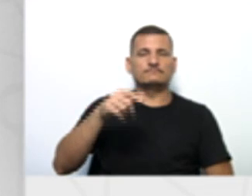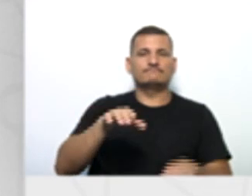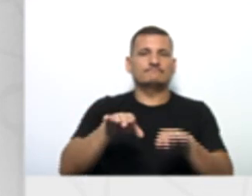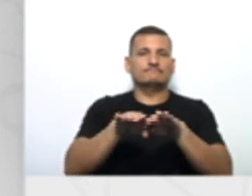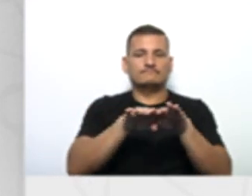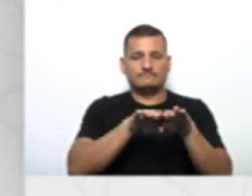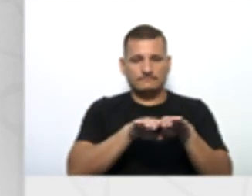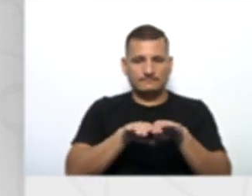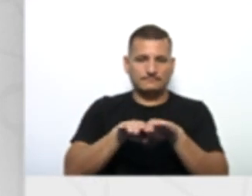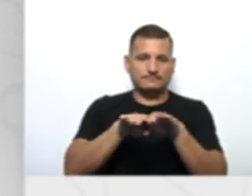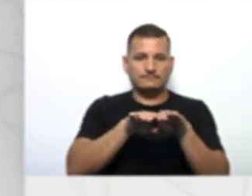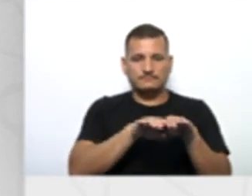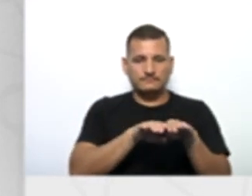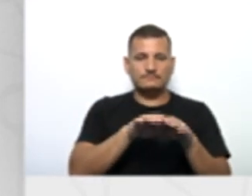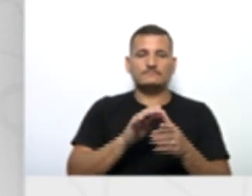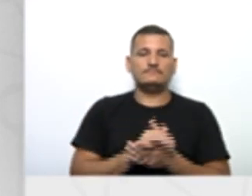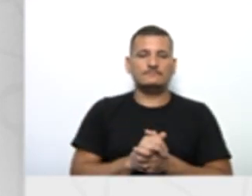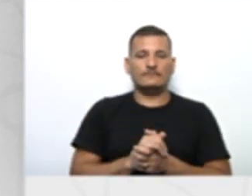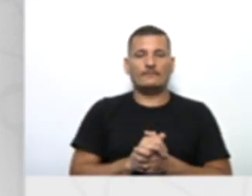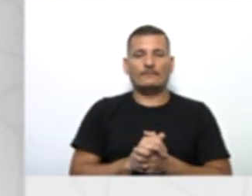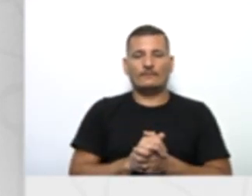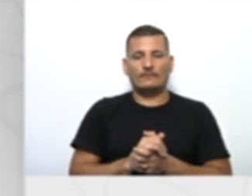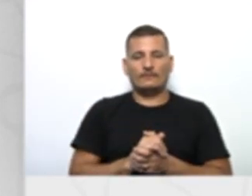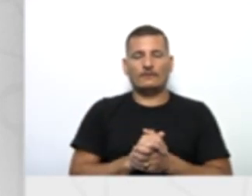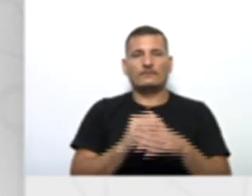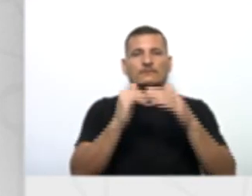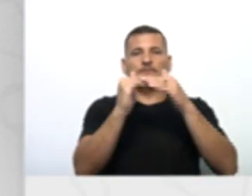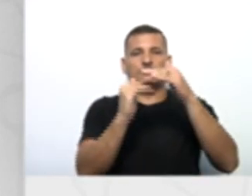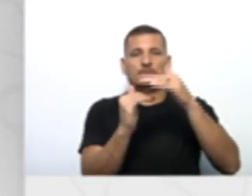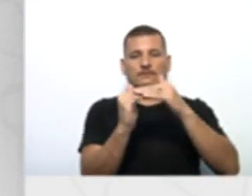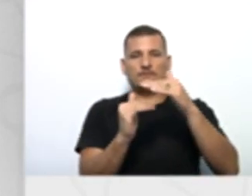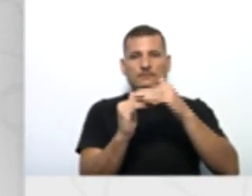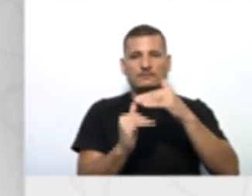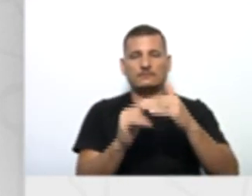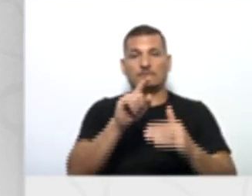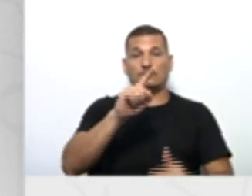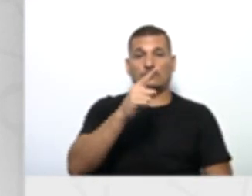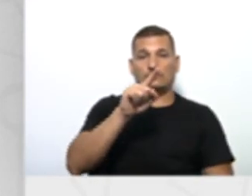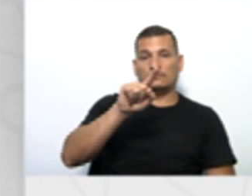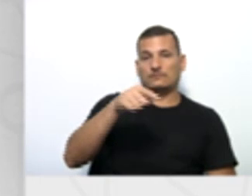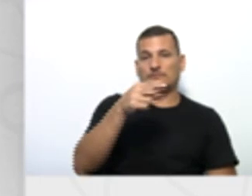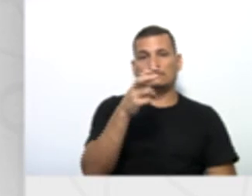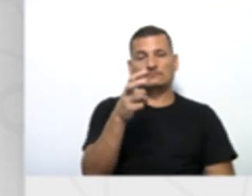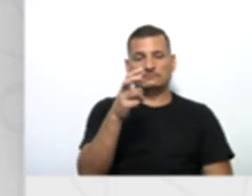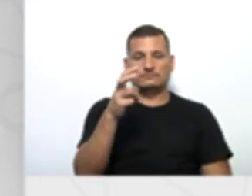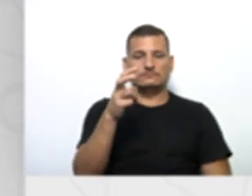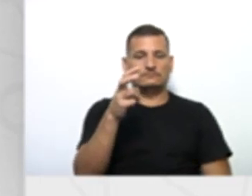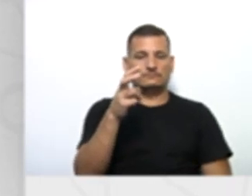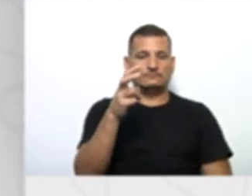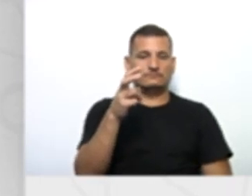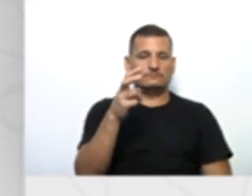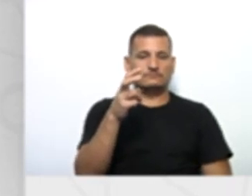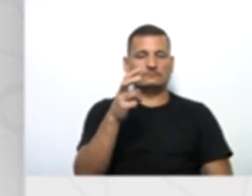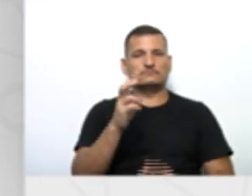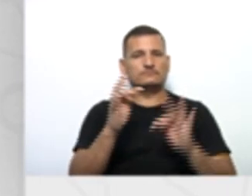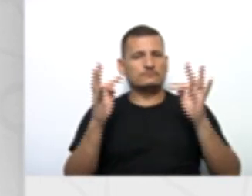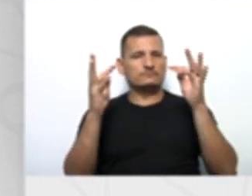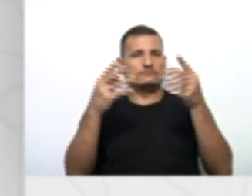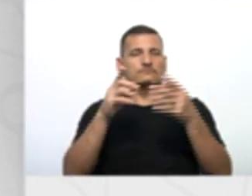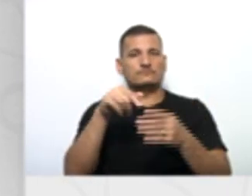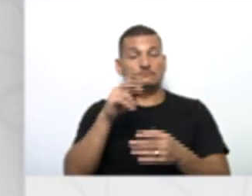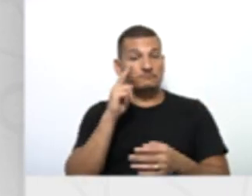O espaço entre as linhas vai ser de 1,5. Esse é o espaço entre as linhas. Tudo isso é para